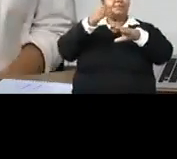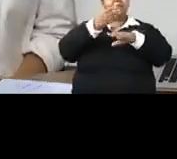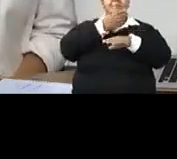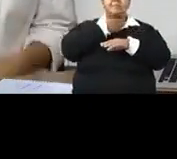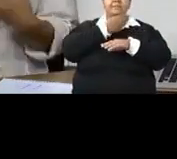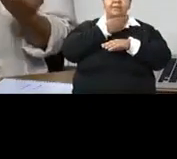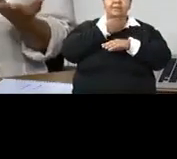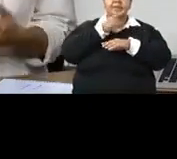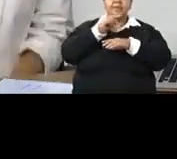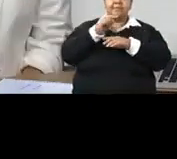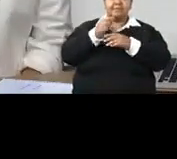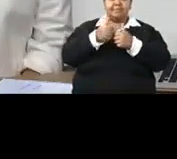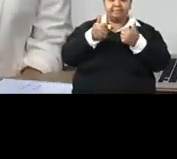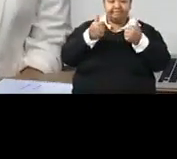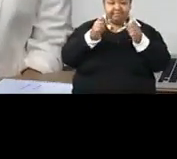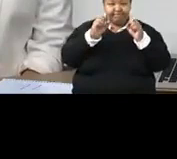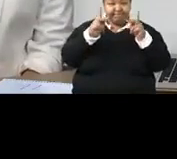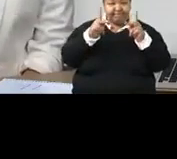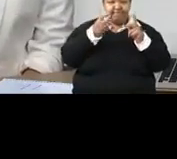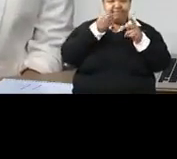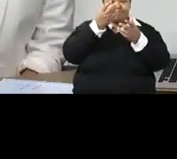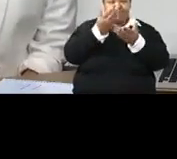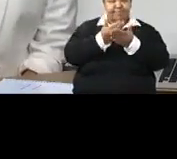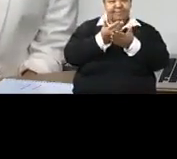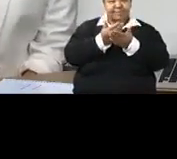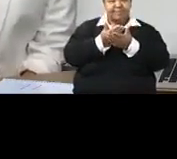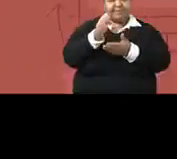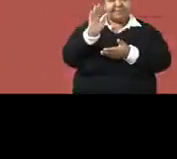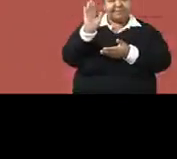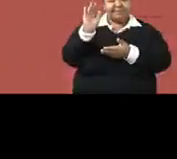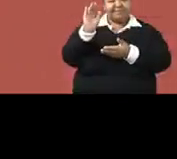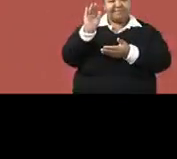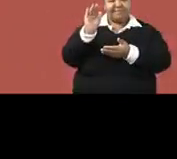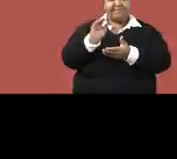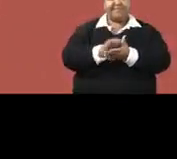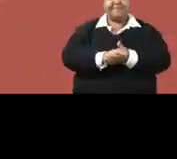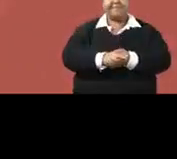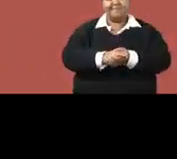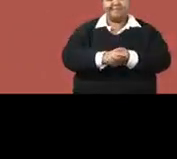acessar o fórum e enviar suas dúvidas, ok? Bons estudos e até mais!